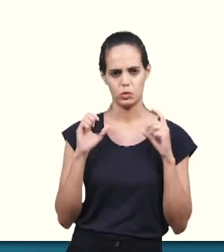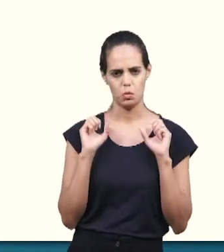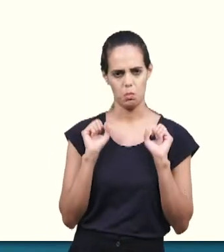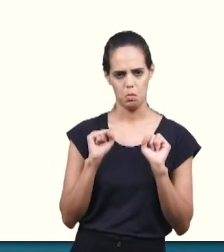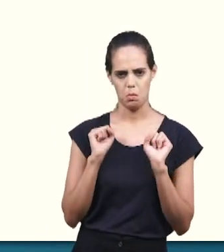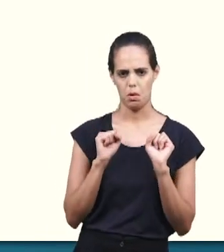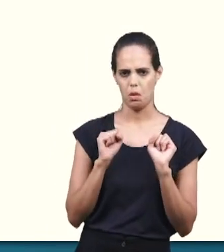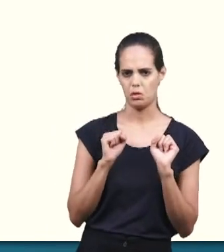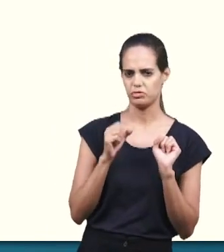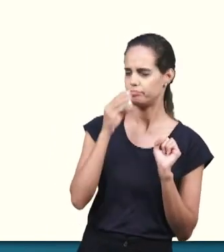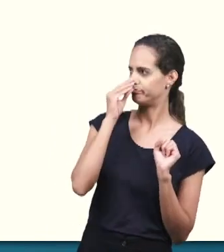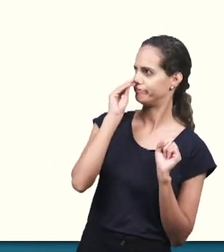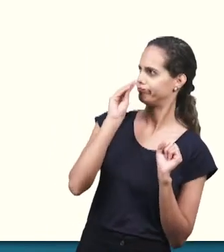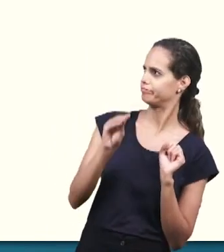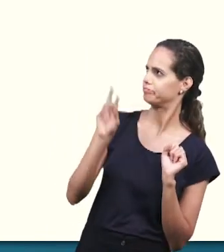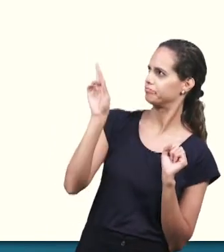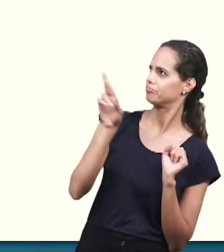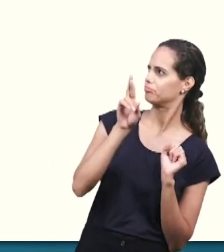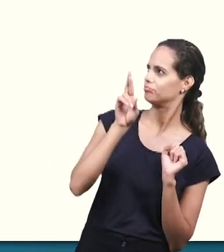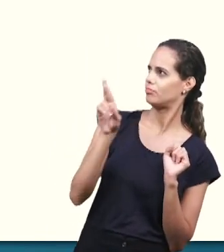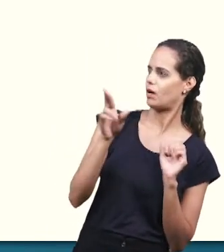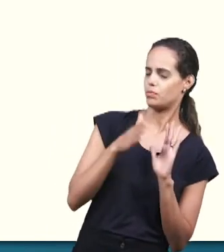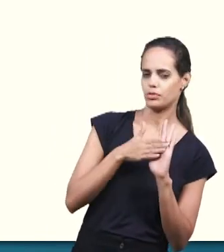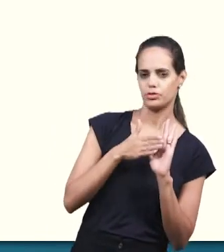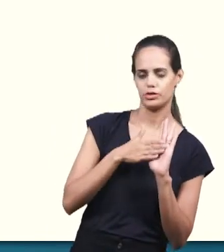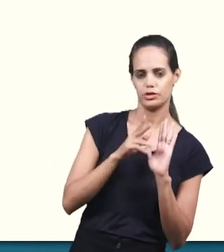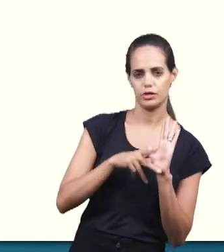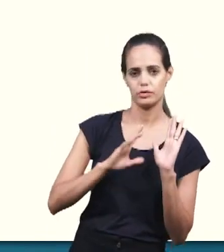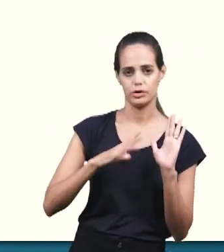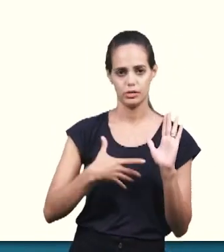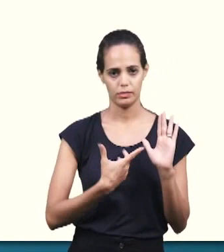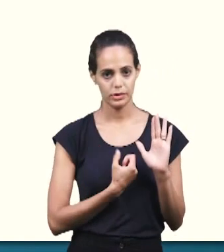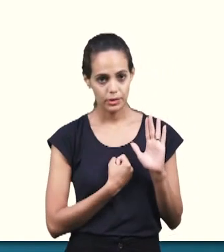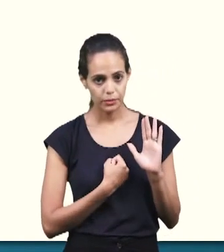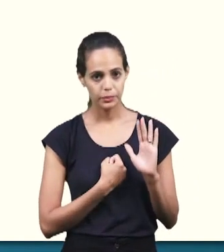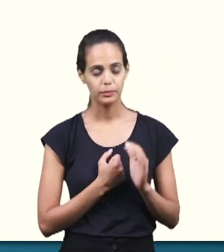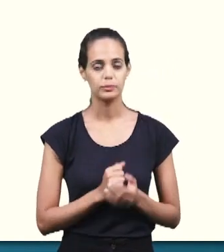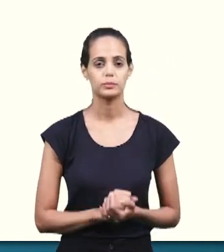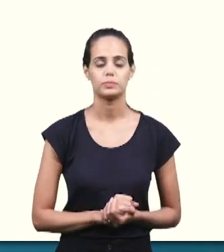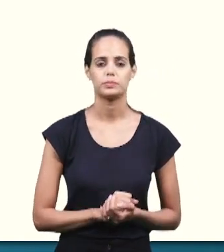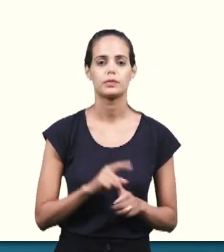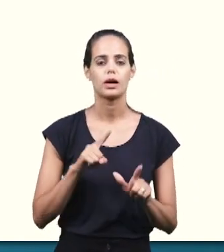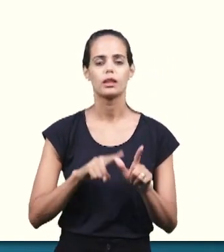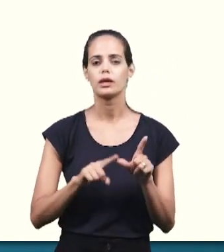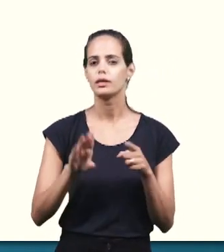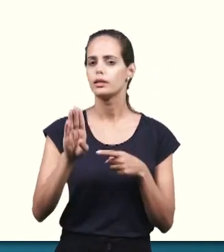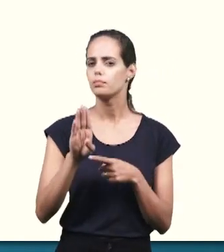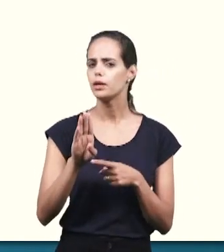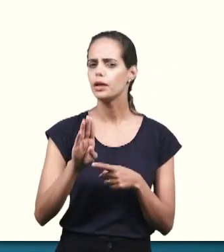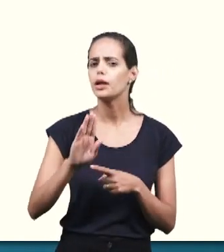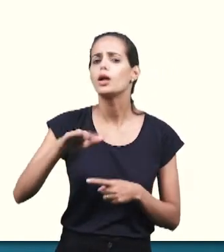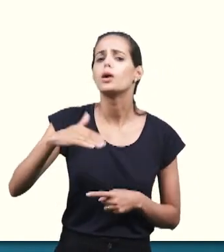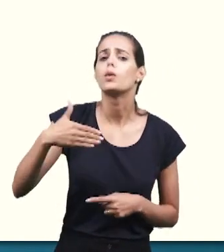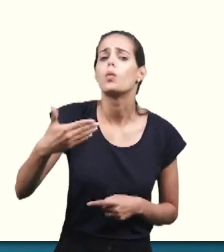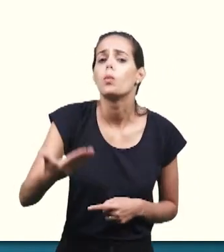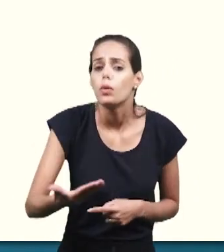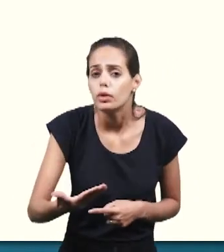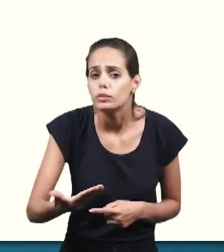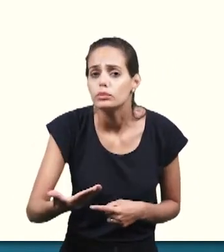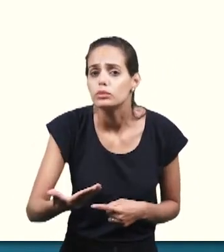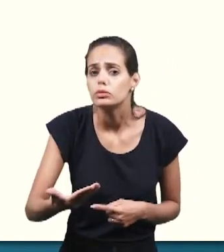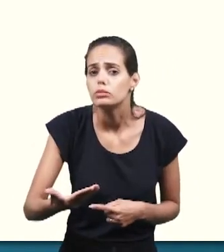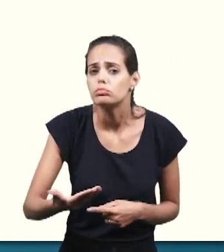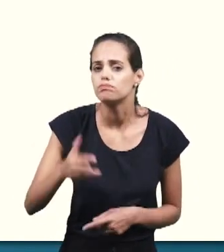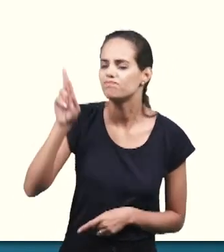o projeto de salvação? Essa é a primeira pergunta. Letra B, quando, ou seja, quando o homem